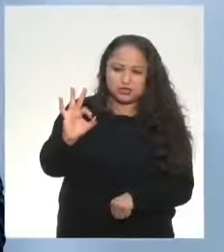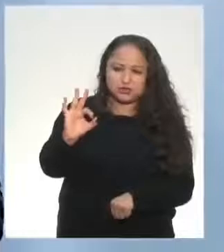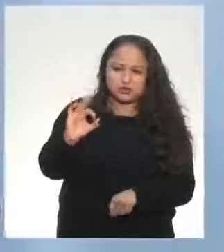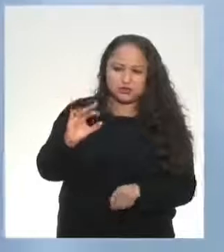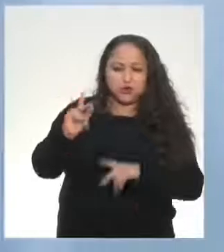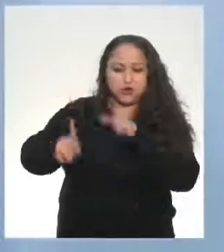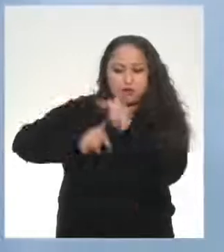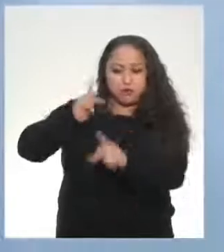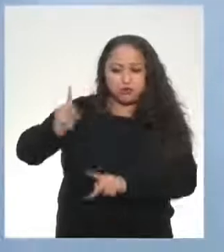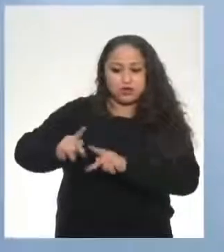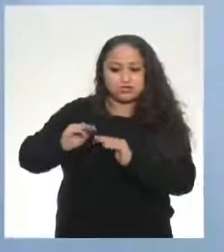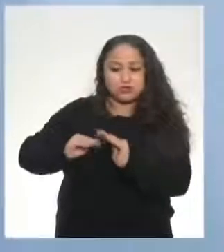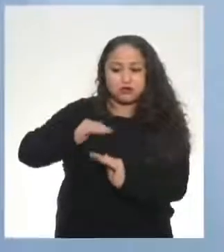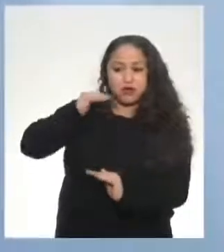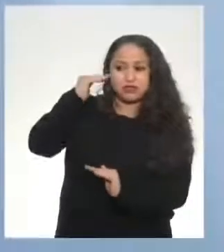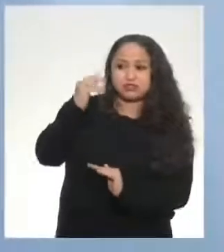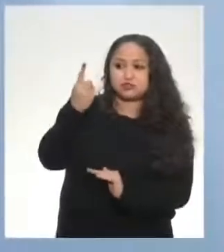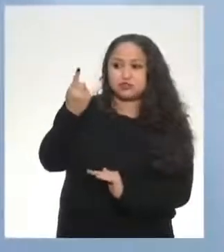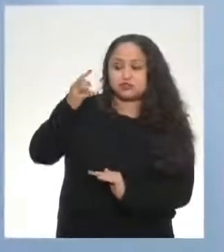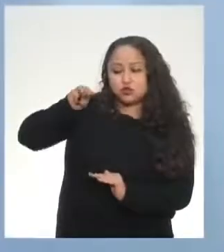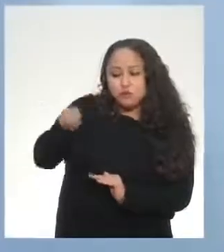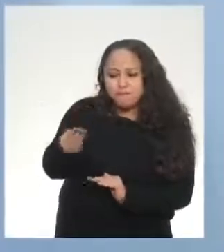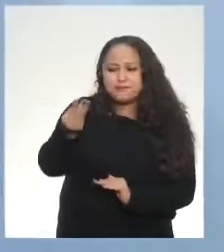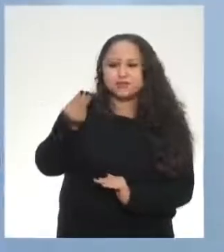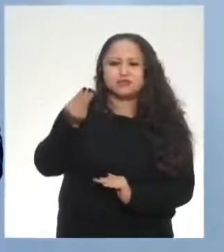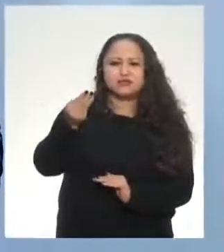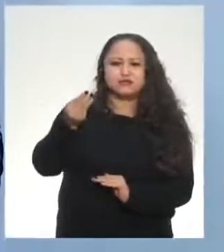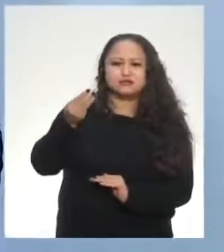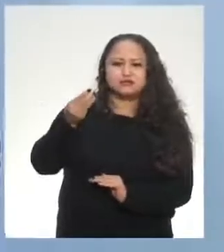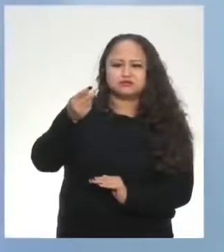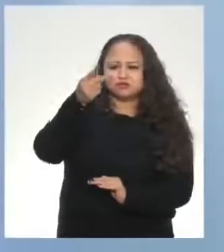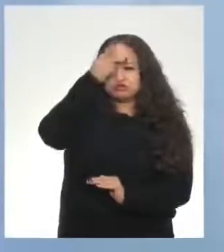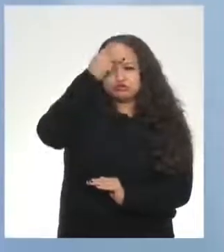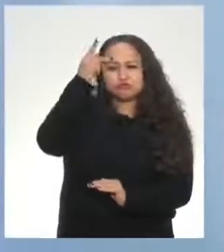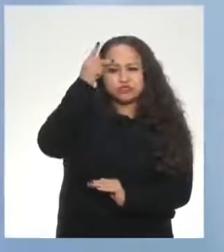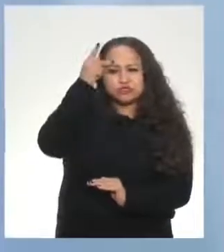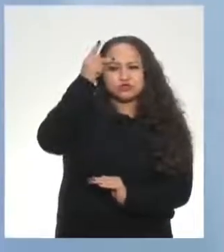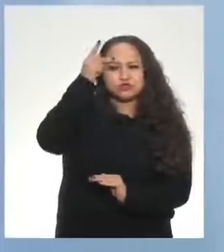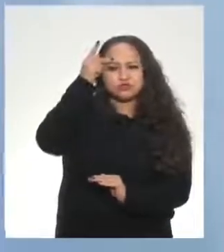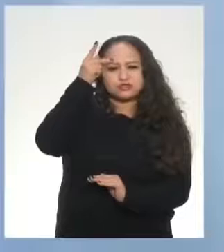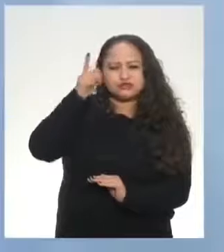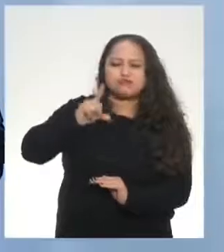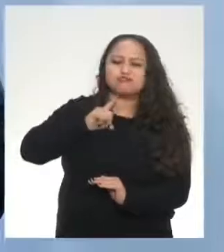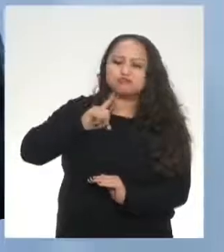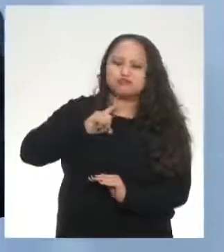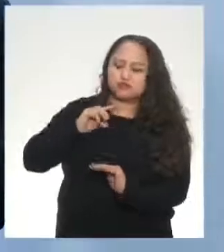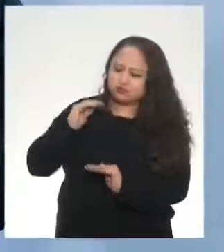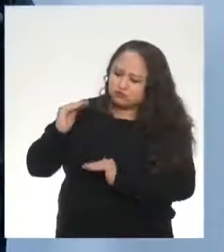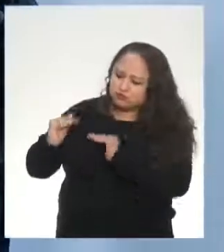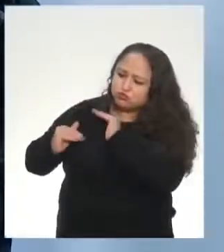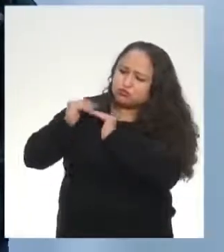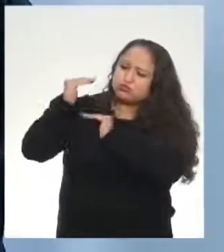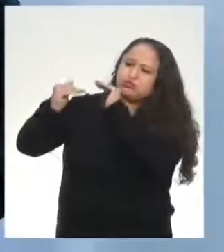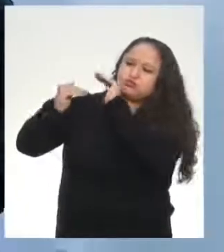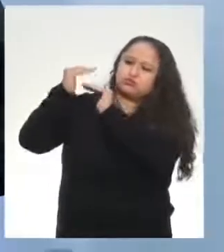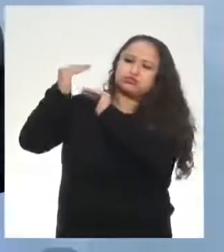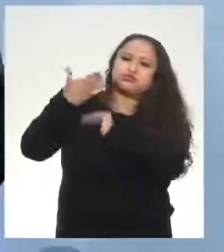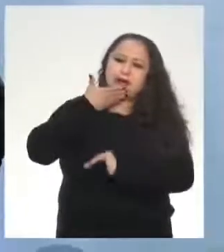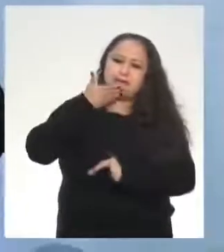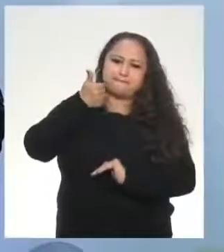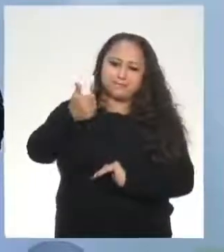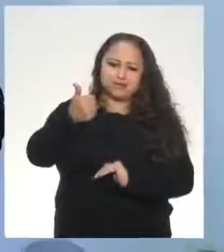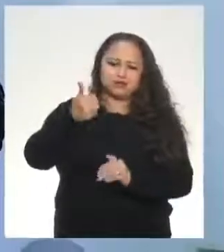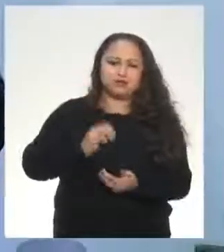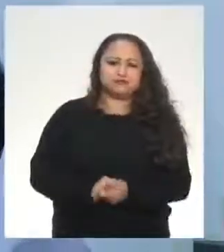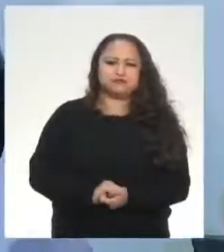habitantes estão em países menos desenvolvidos. Lembrando, né, que falando de cidades